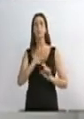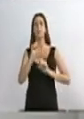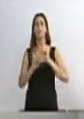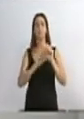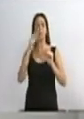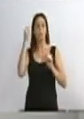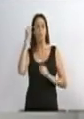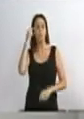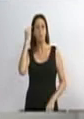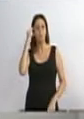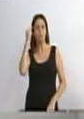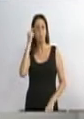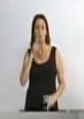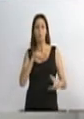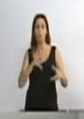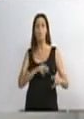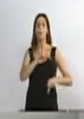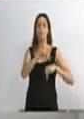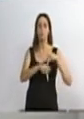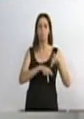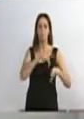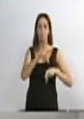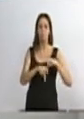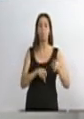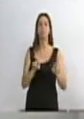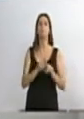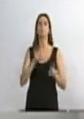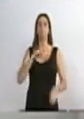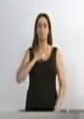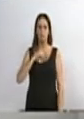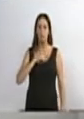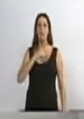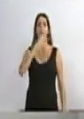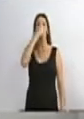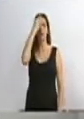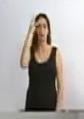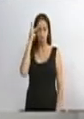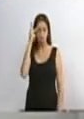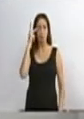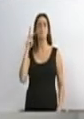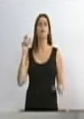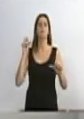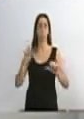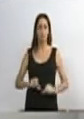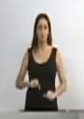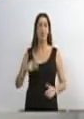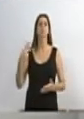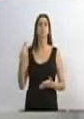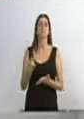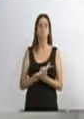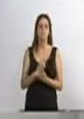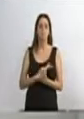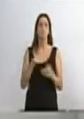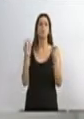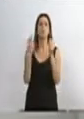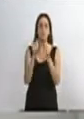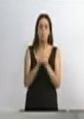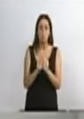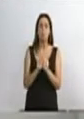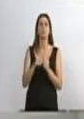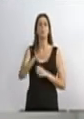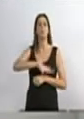pensamento do povo, está lá os fascistas em cima dos carros de som, dos trio